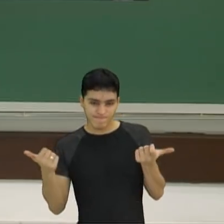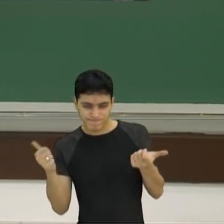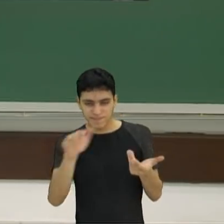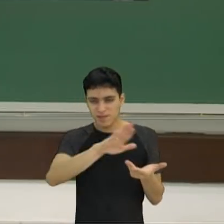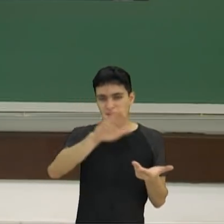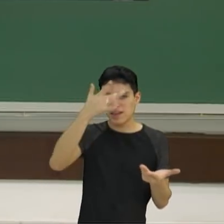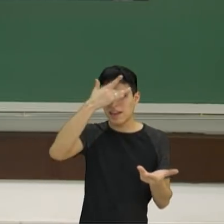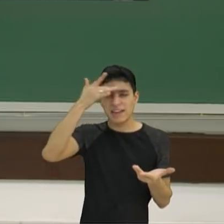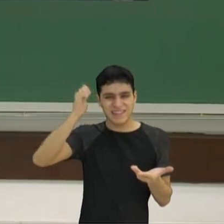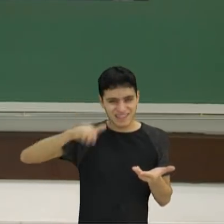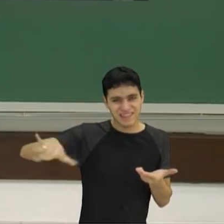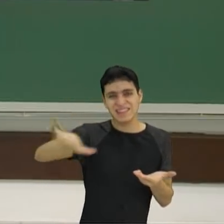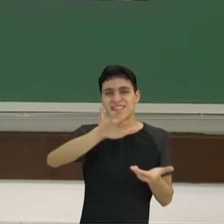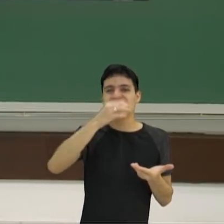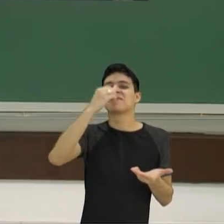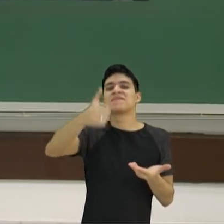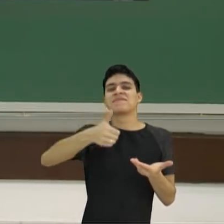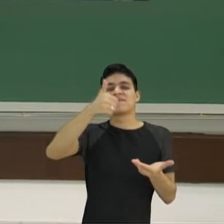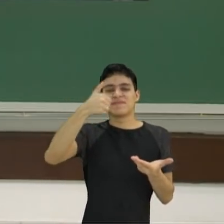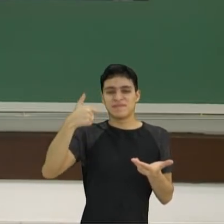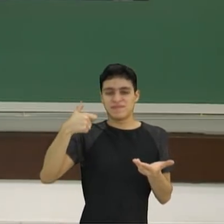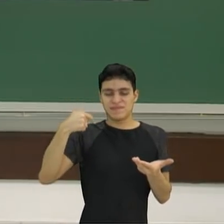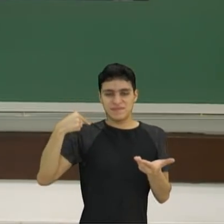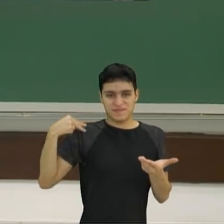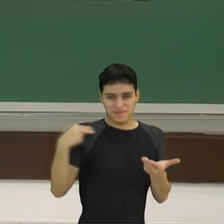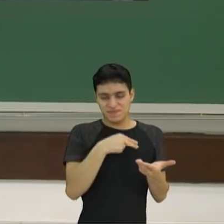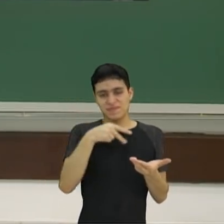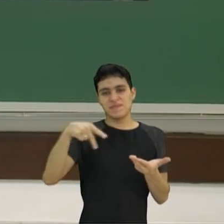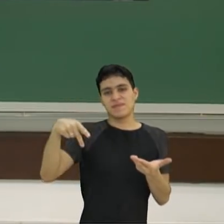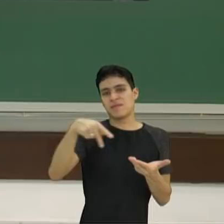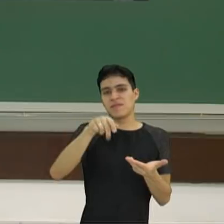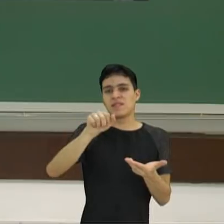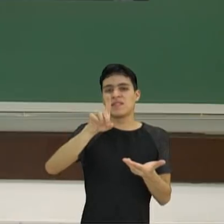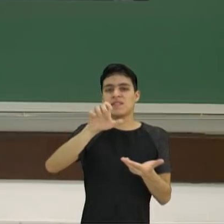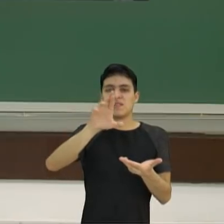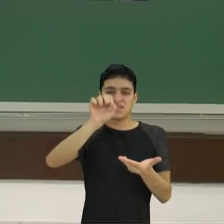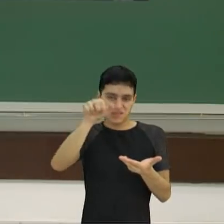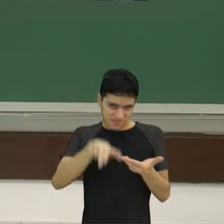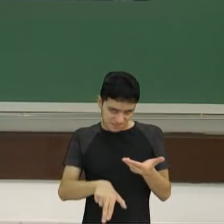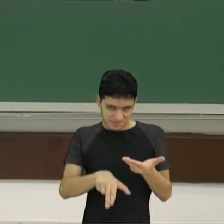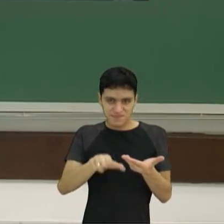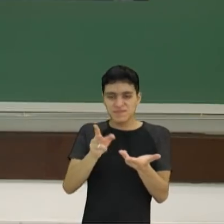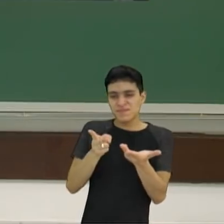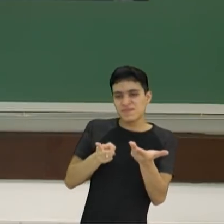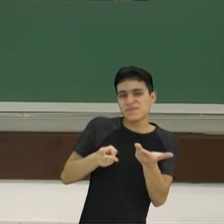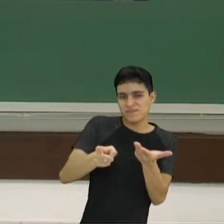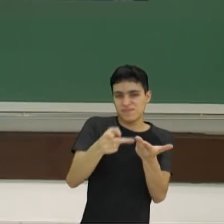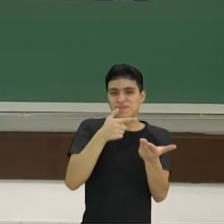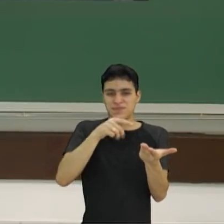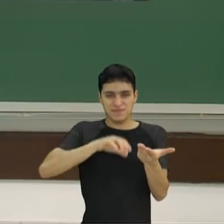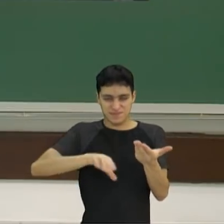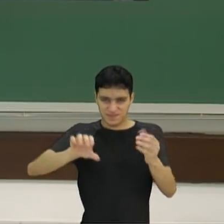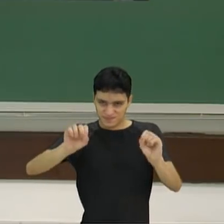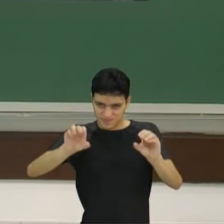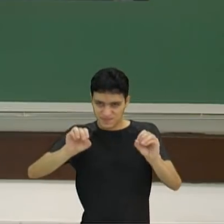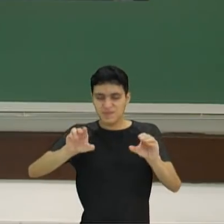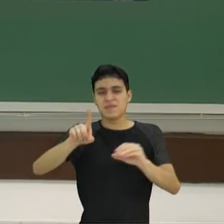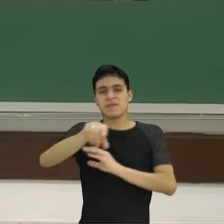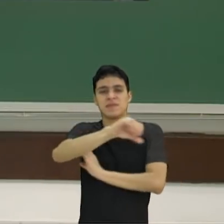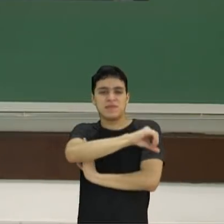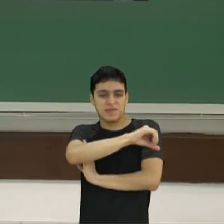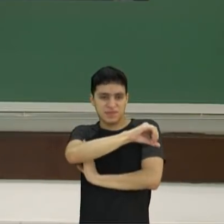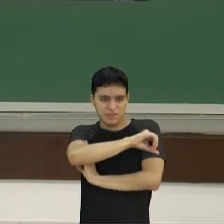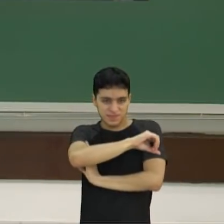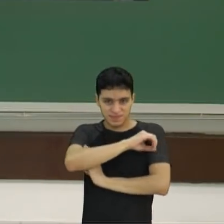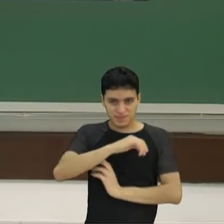Fala galera, beleza? Eu sou o professor Anderson Boganica, estamos começando mais uma aula de língua portuguesa do 9º ano. Seja